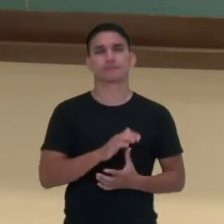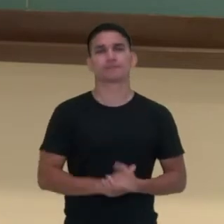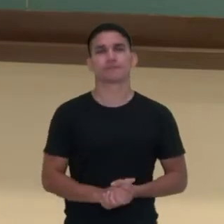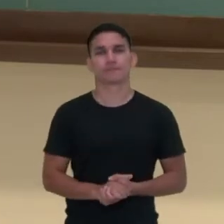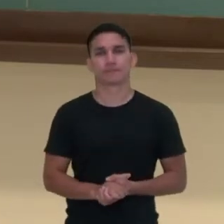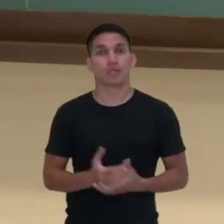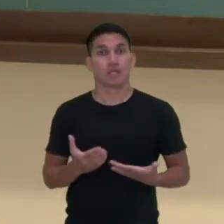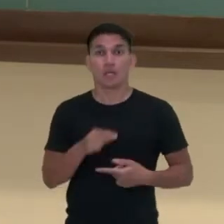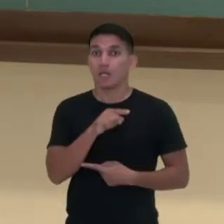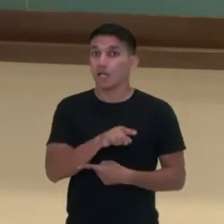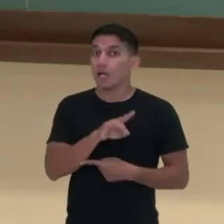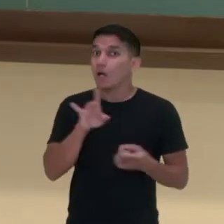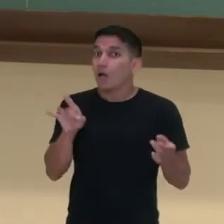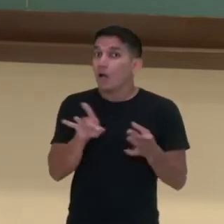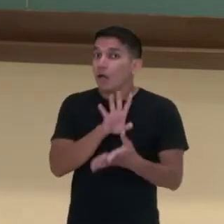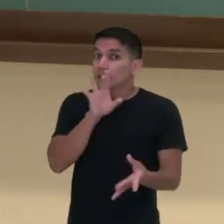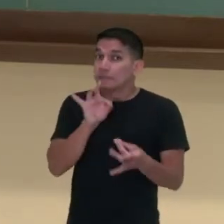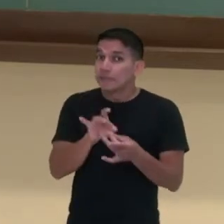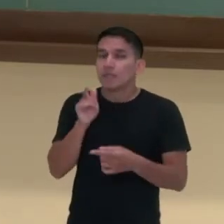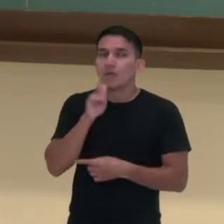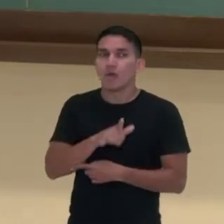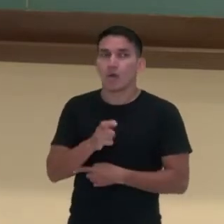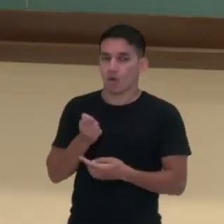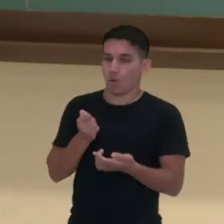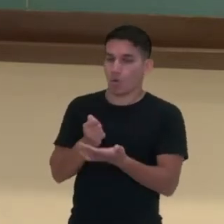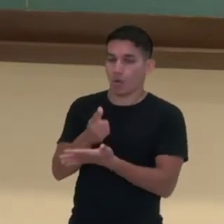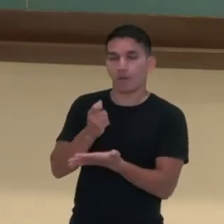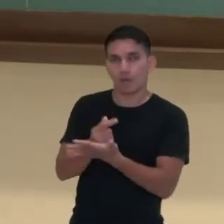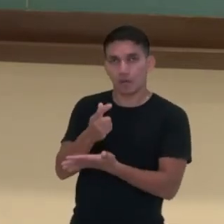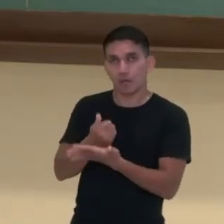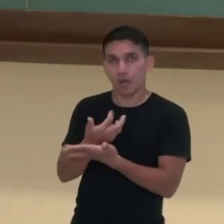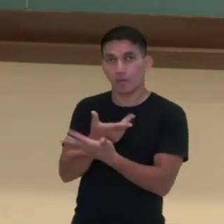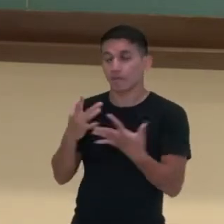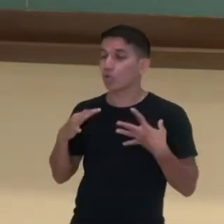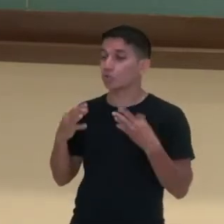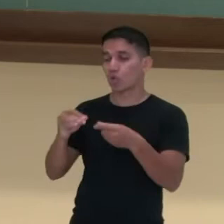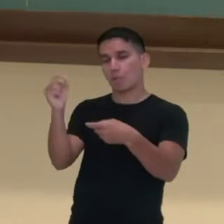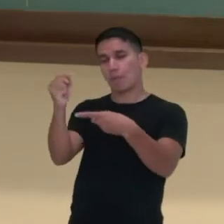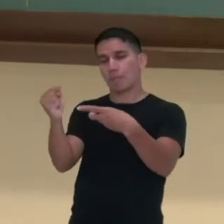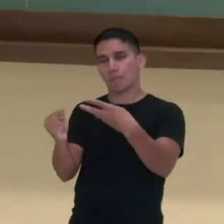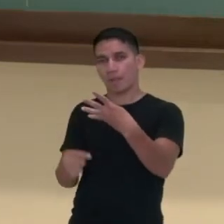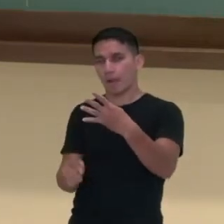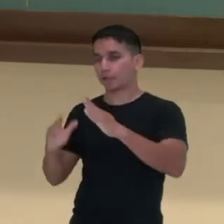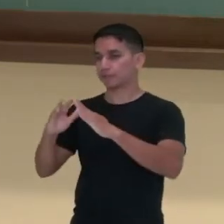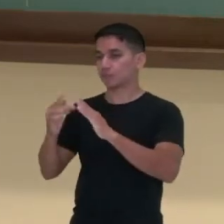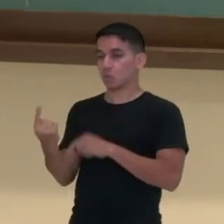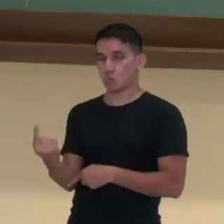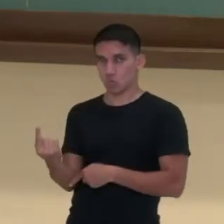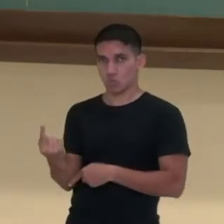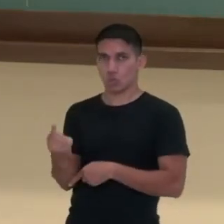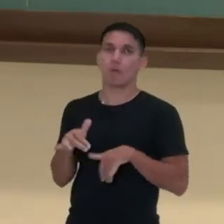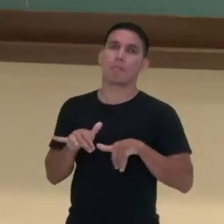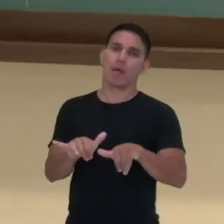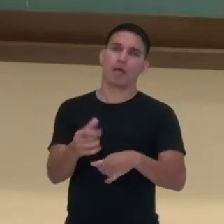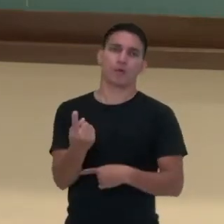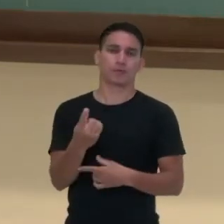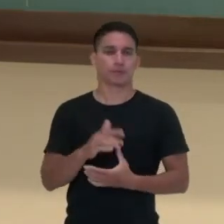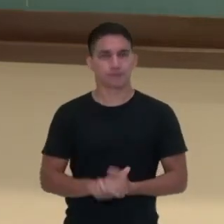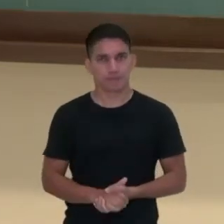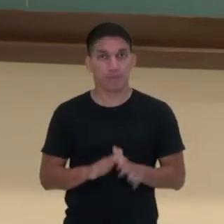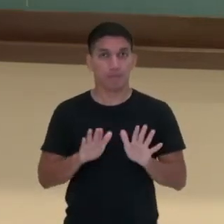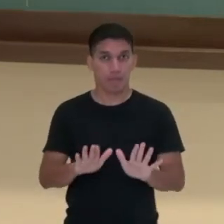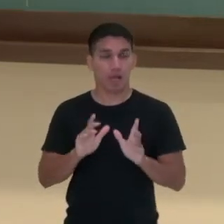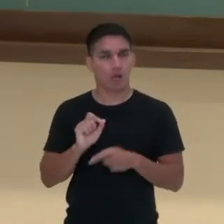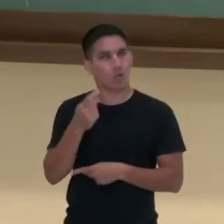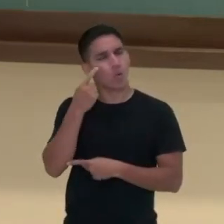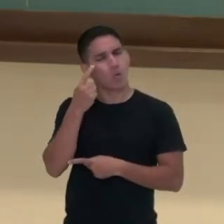895,70. Isso é o valor que eu vou gastar para comprar todos os alimentos do abrigo 1 no mercado 1. Agora,